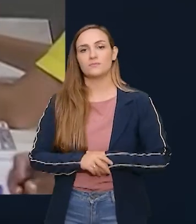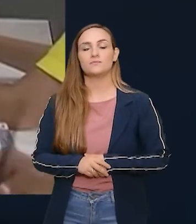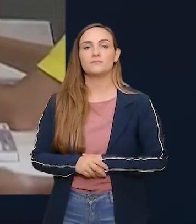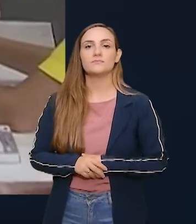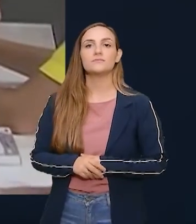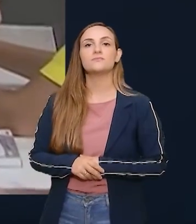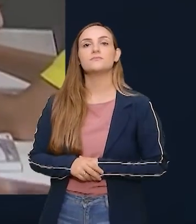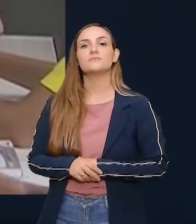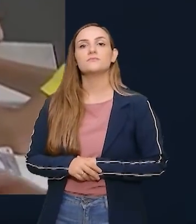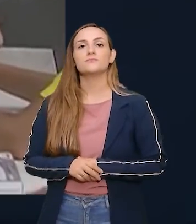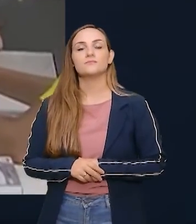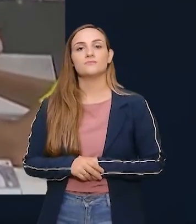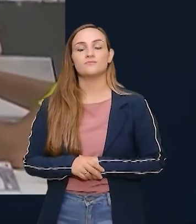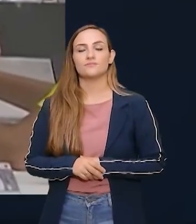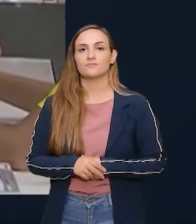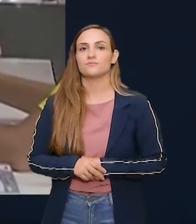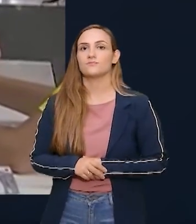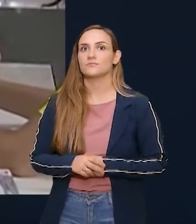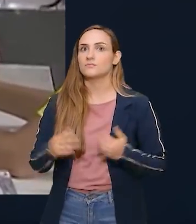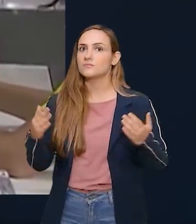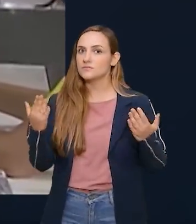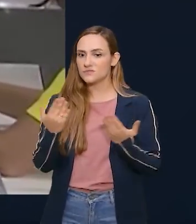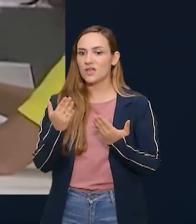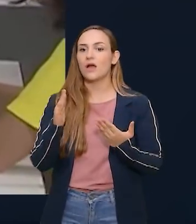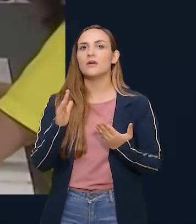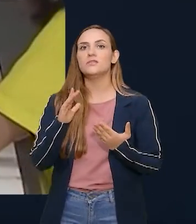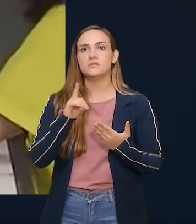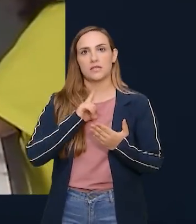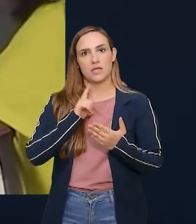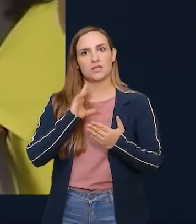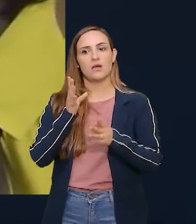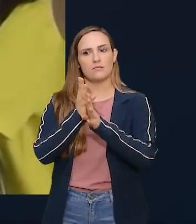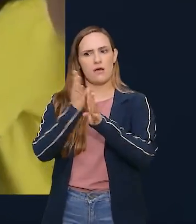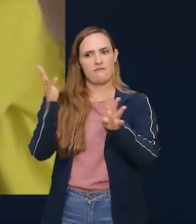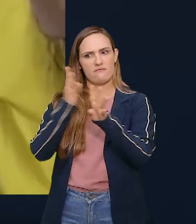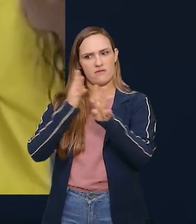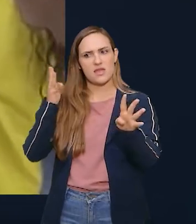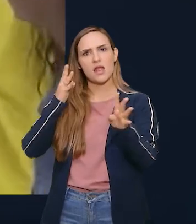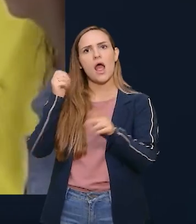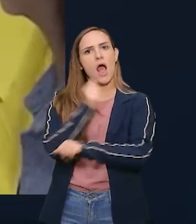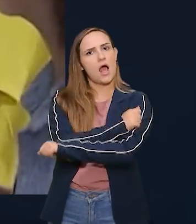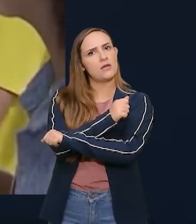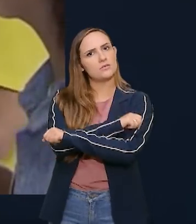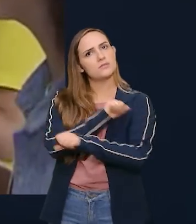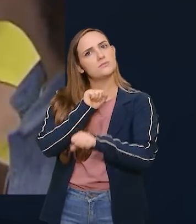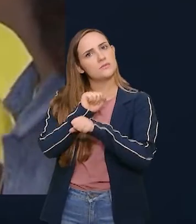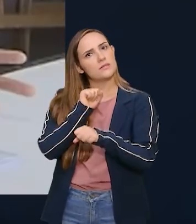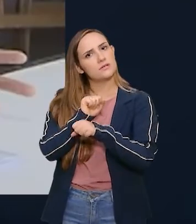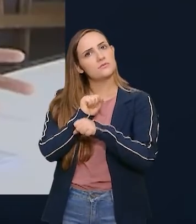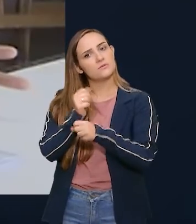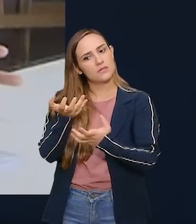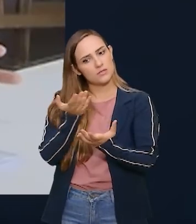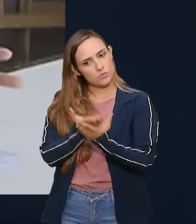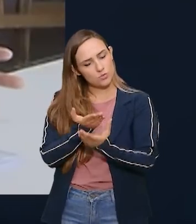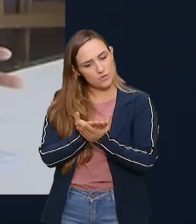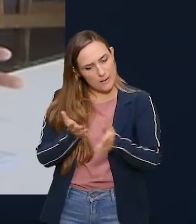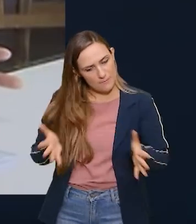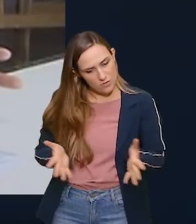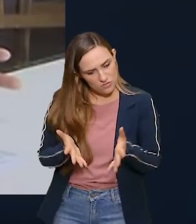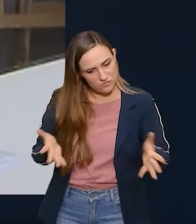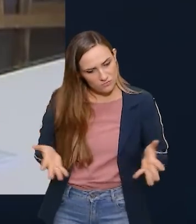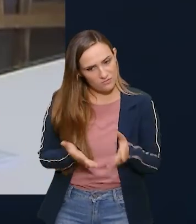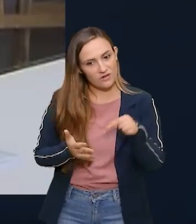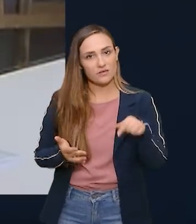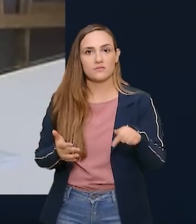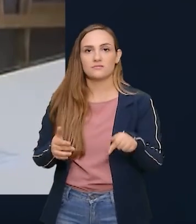de vontade dos professores. Hoje a gente tem uma fila grande de espera na nossa sala, de alunos que